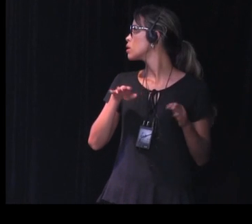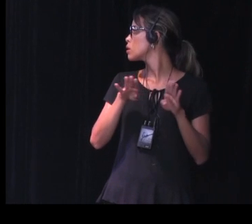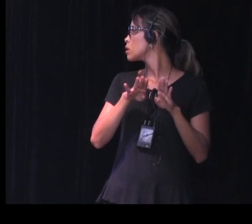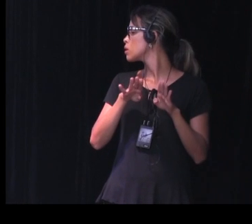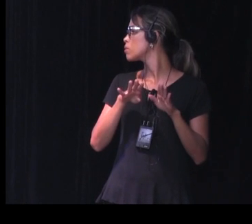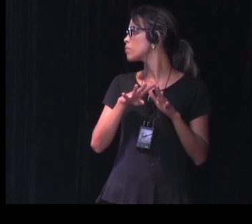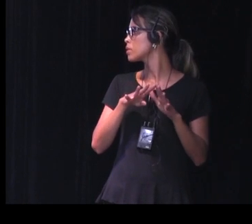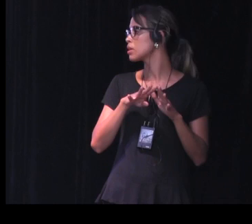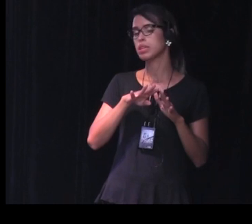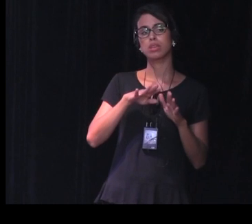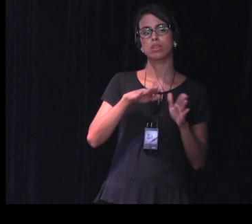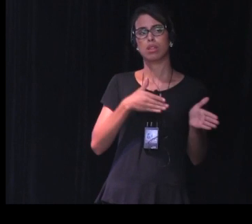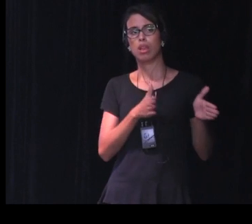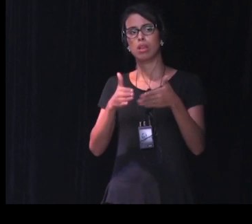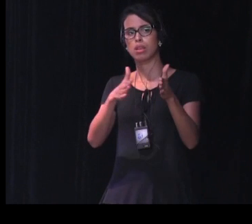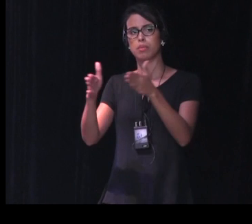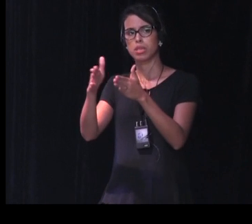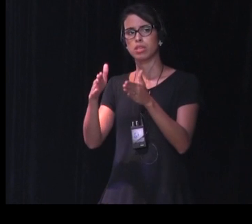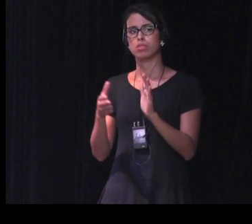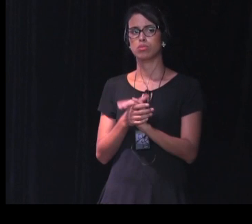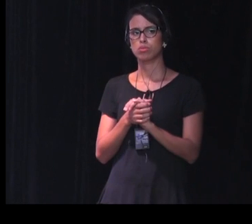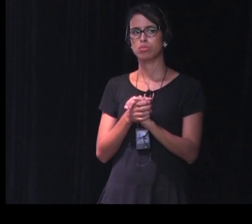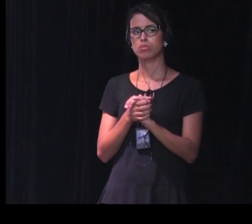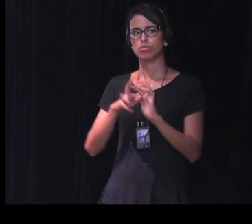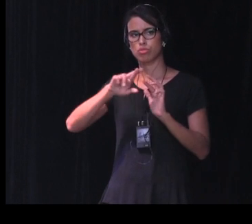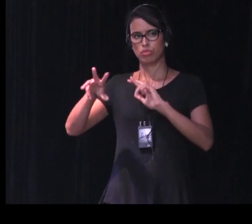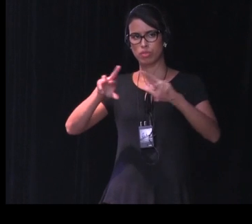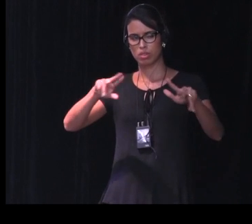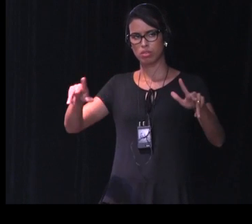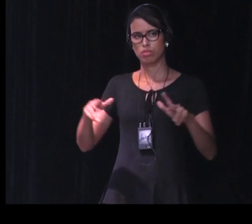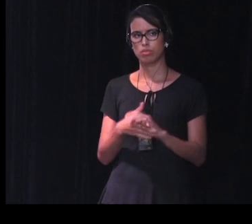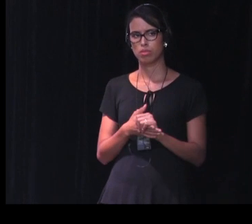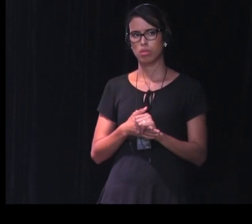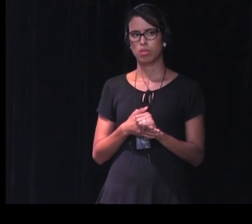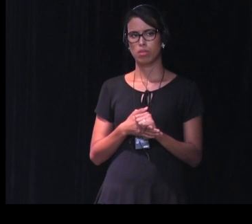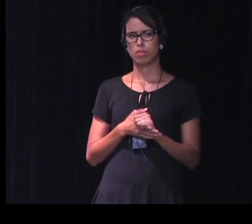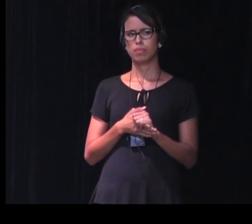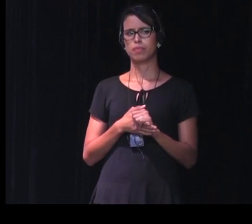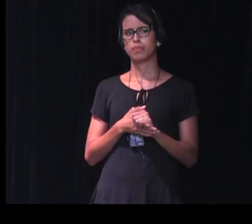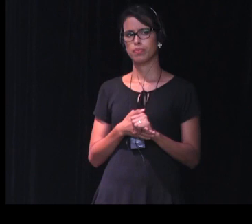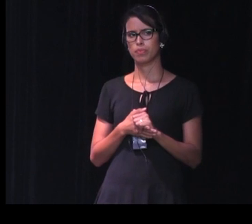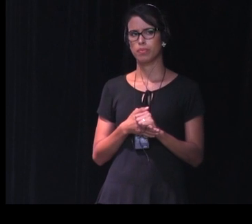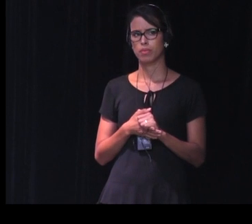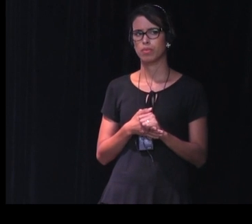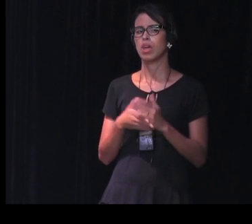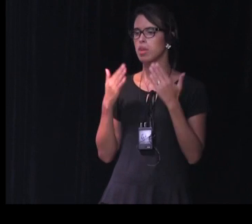do labirinto do Cláudio Gai passa a ser um pouco o centro dessa exposição universal.